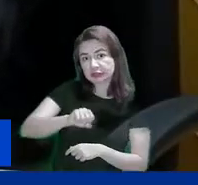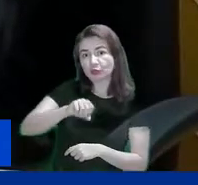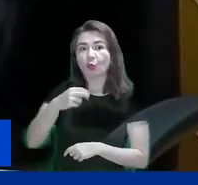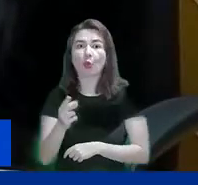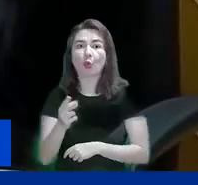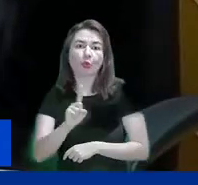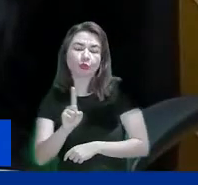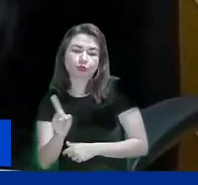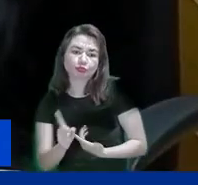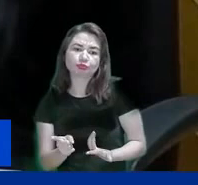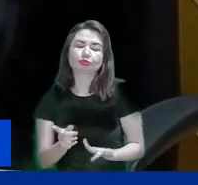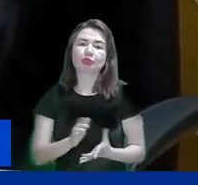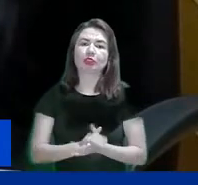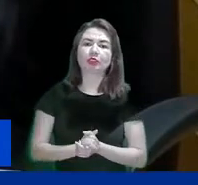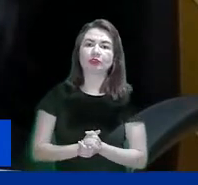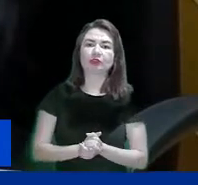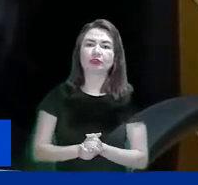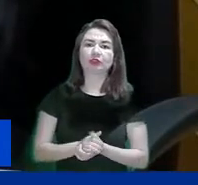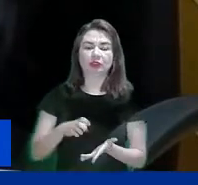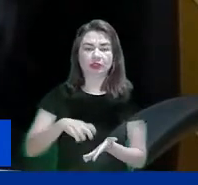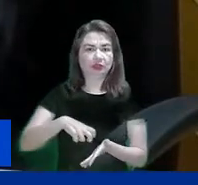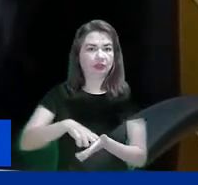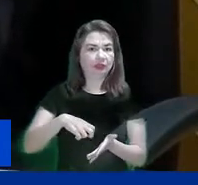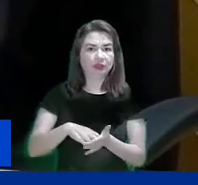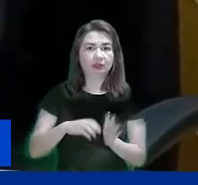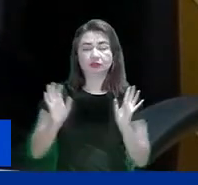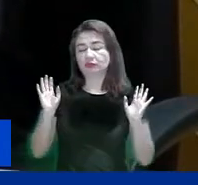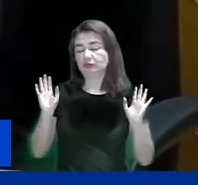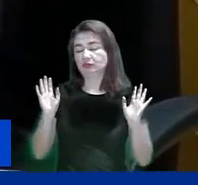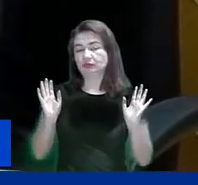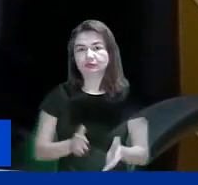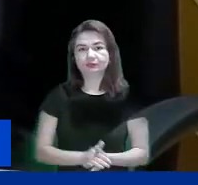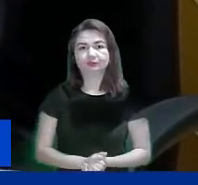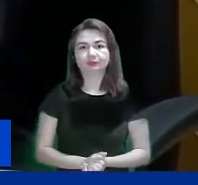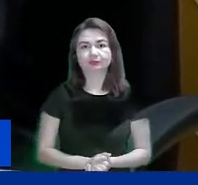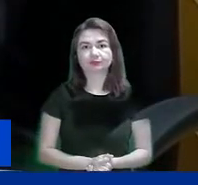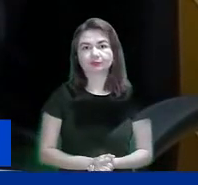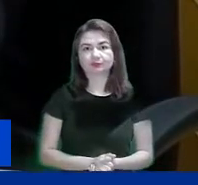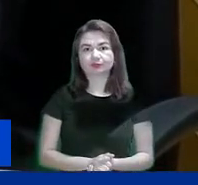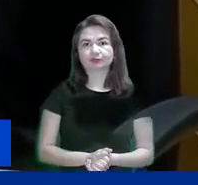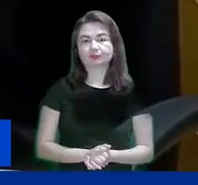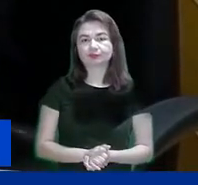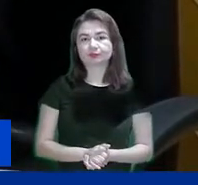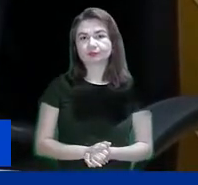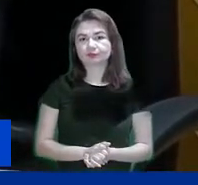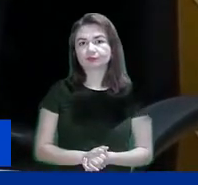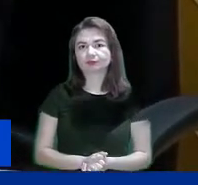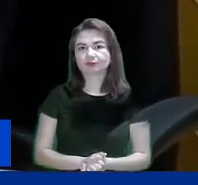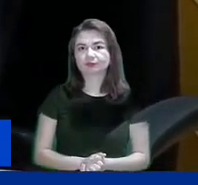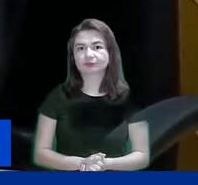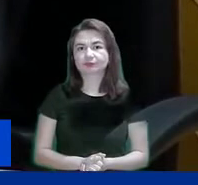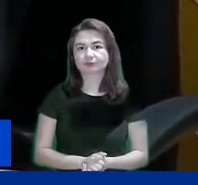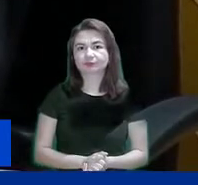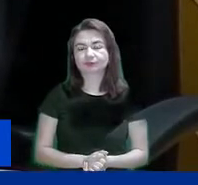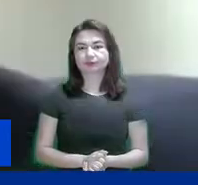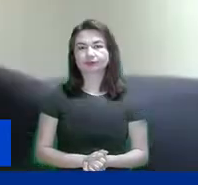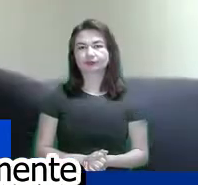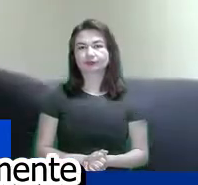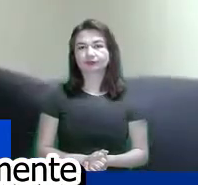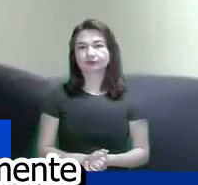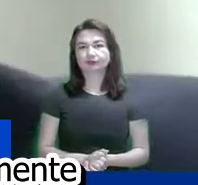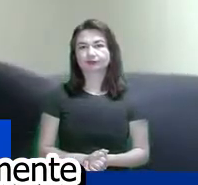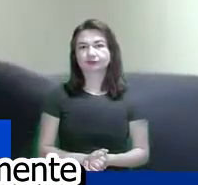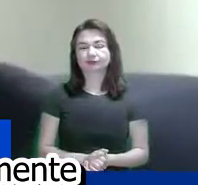ação, um recurso próprio contra a matéria de fundo. Isso é assim que eu votei.